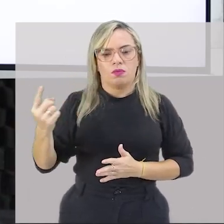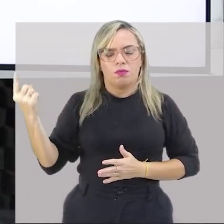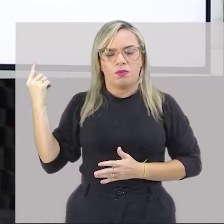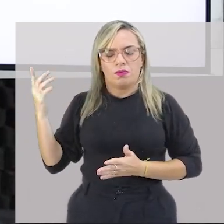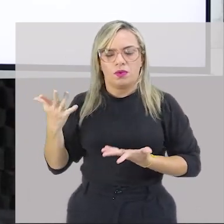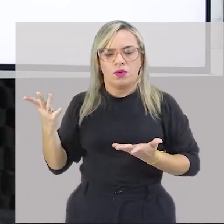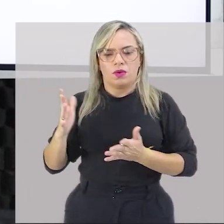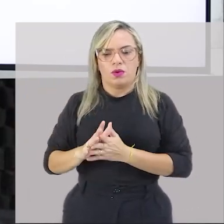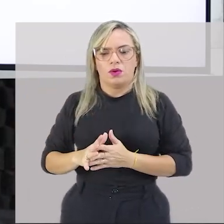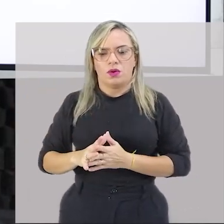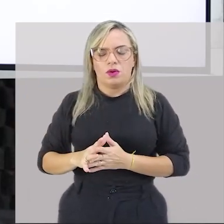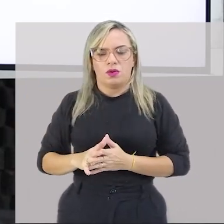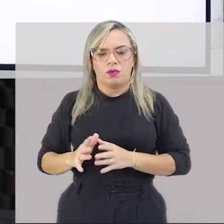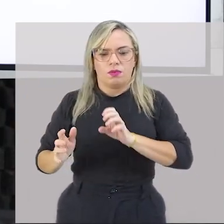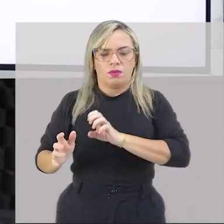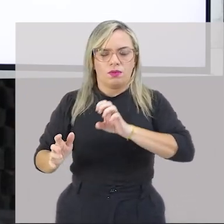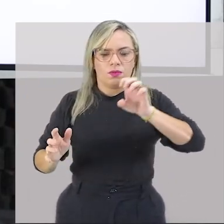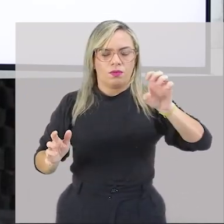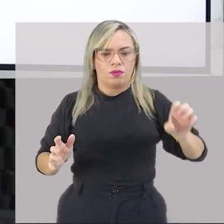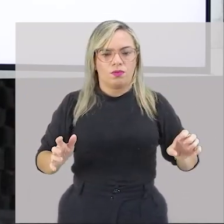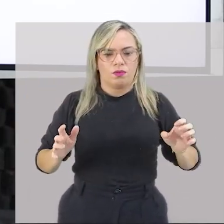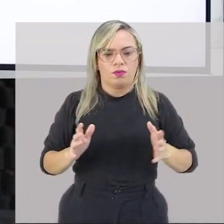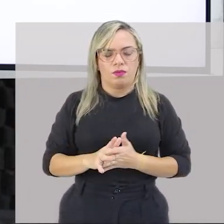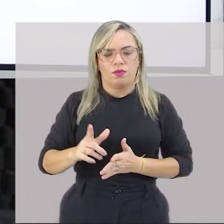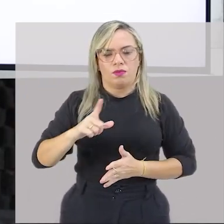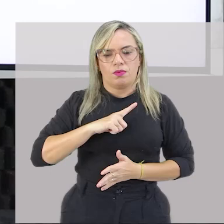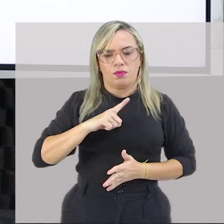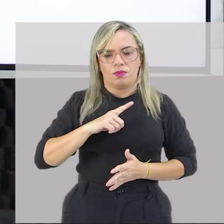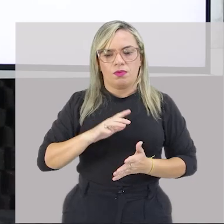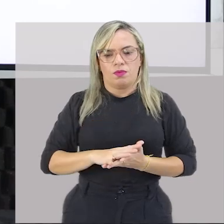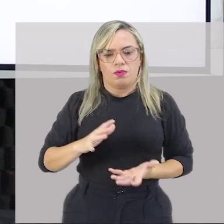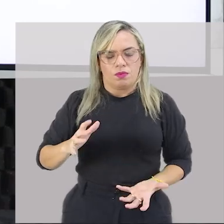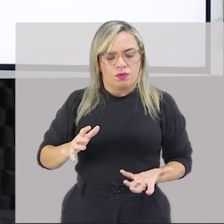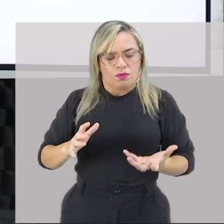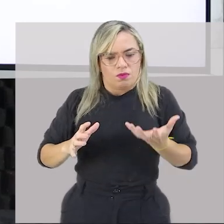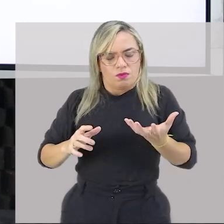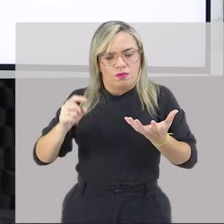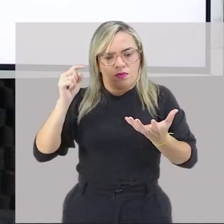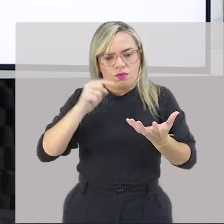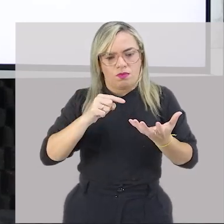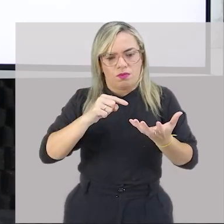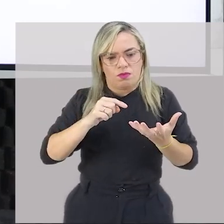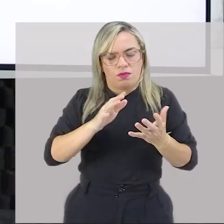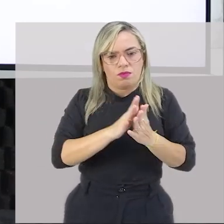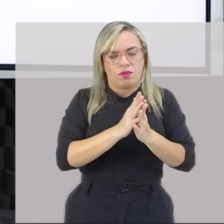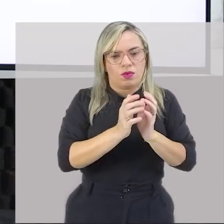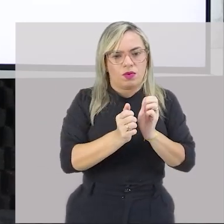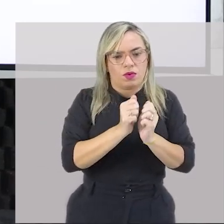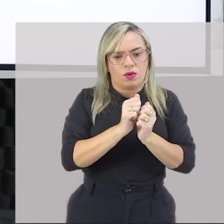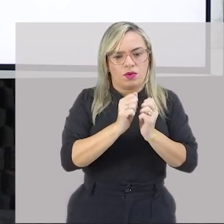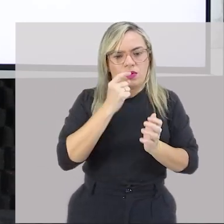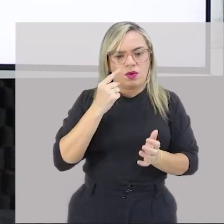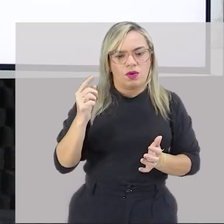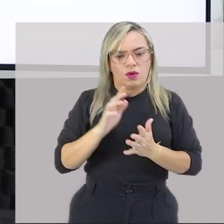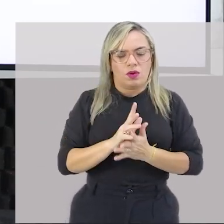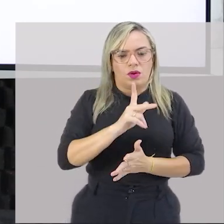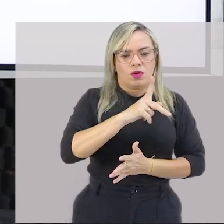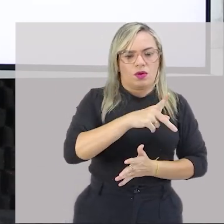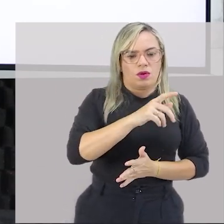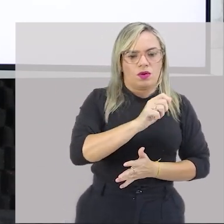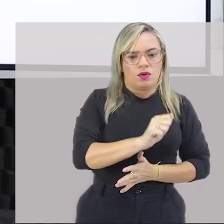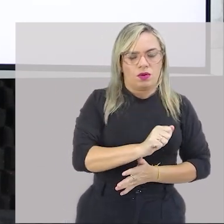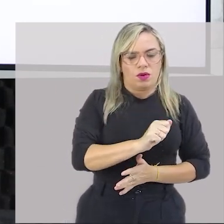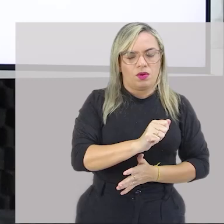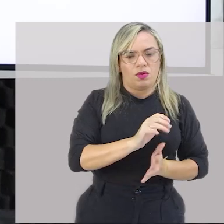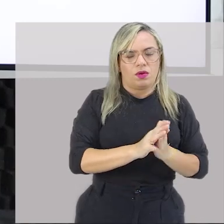Então, desse lado esquerdo, eu tenho um peso aqui, ó, que eu vou botar assim, ó, PA, que é peso